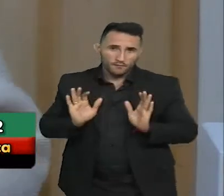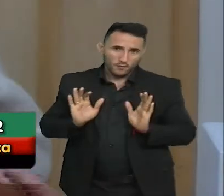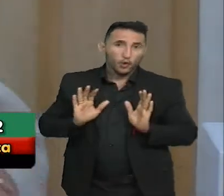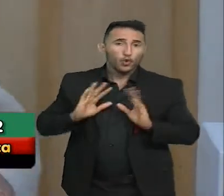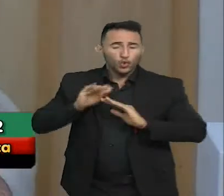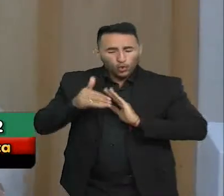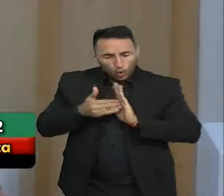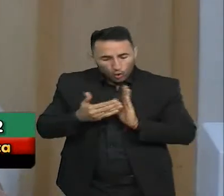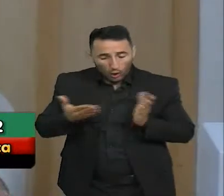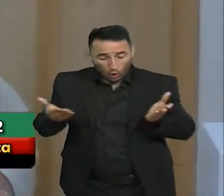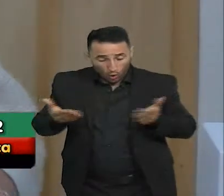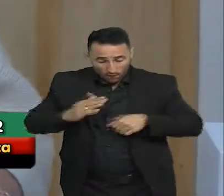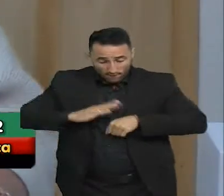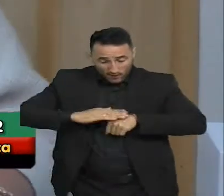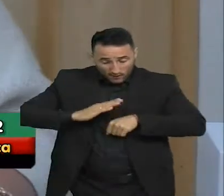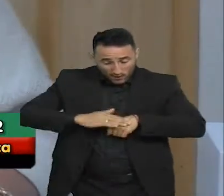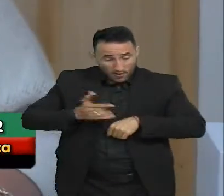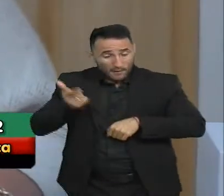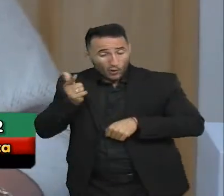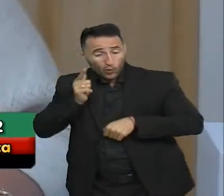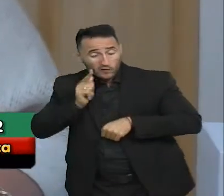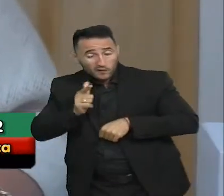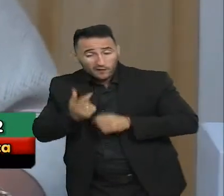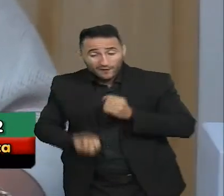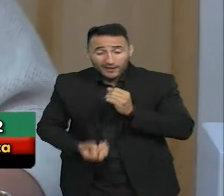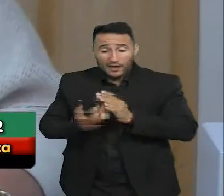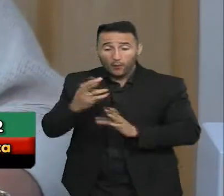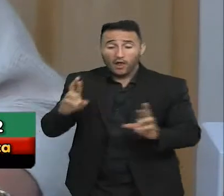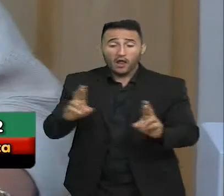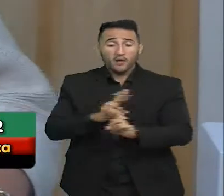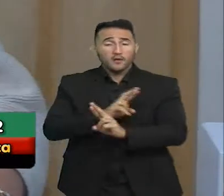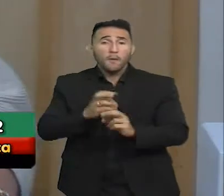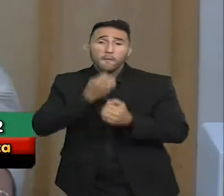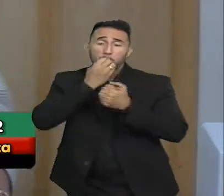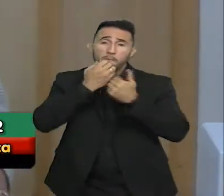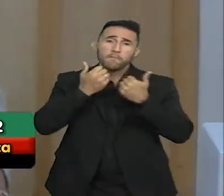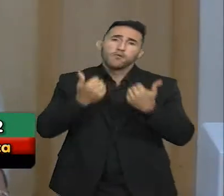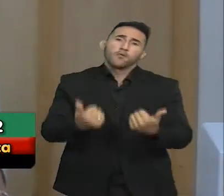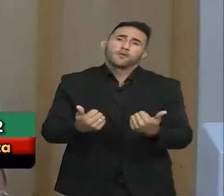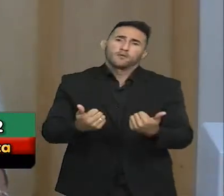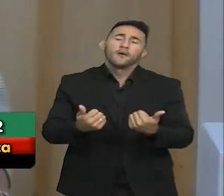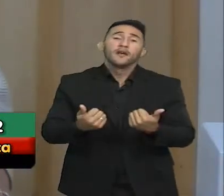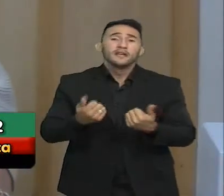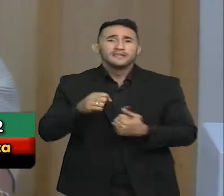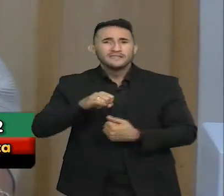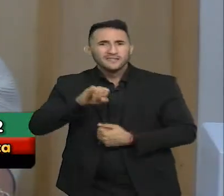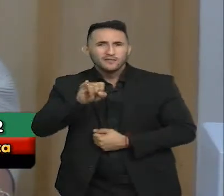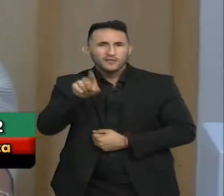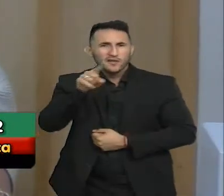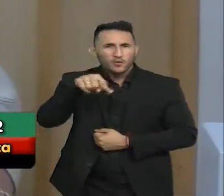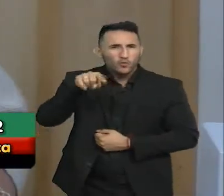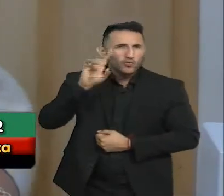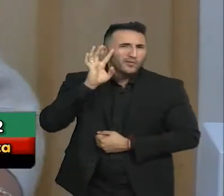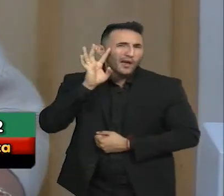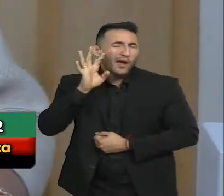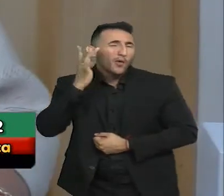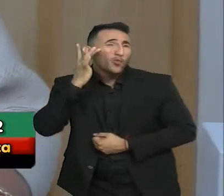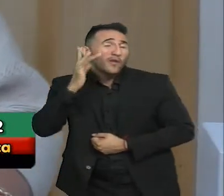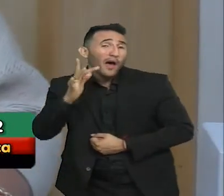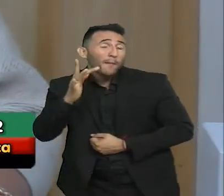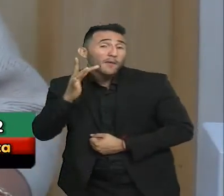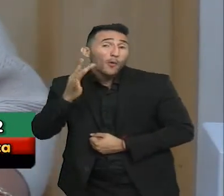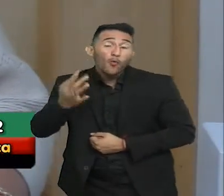Tudo que a gente está fazendo agora é para criar essa relação contínua. Que, de novo, gente, quem não sabe de onde veio, não sabe para onde